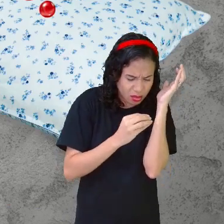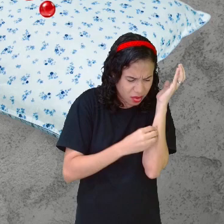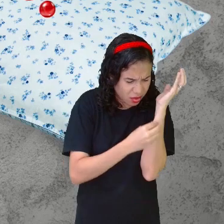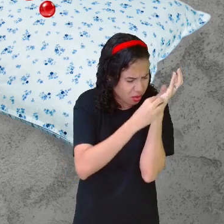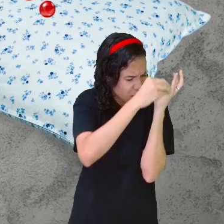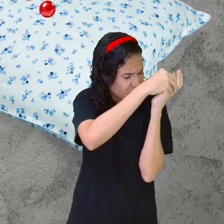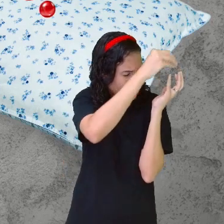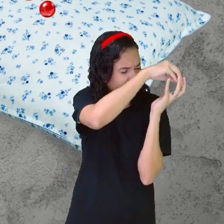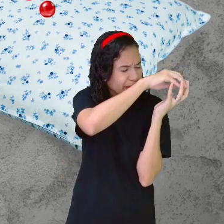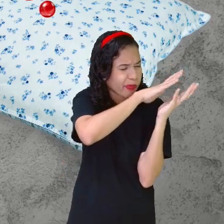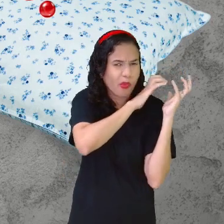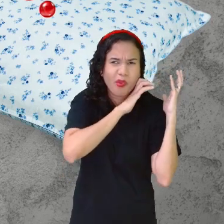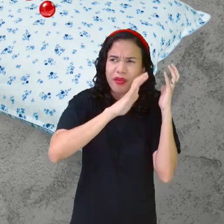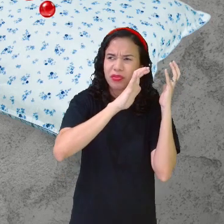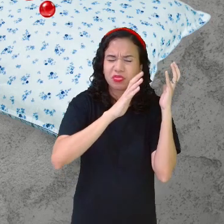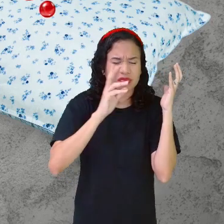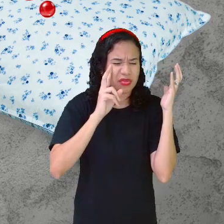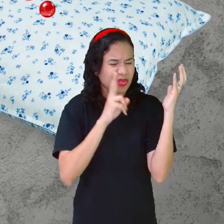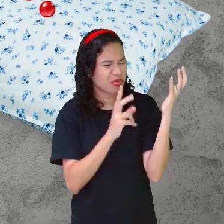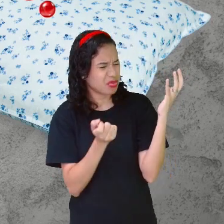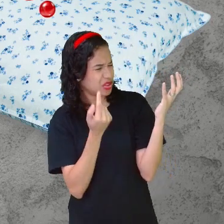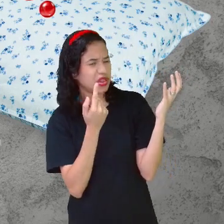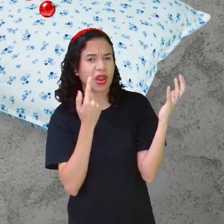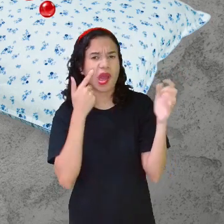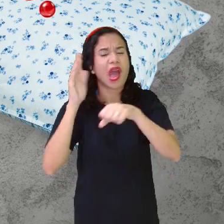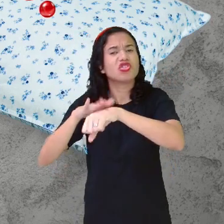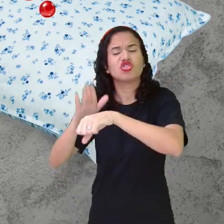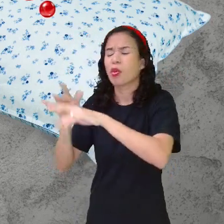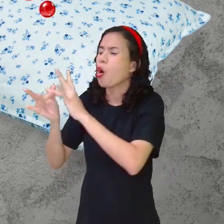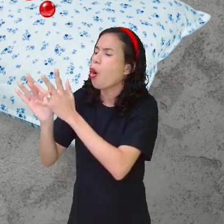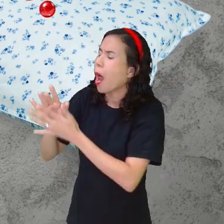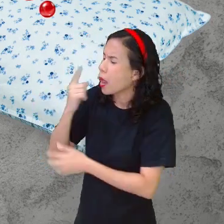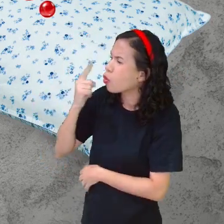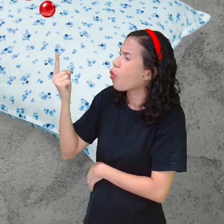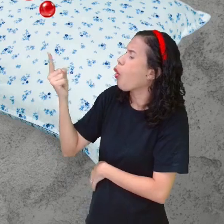escuras. Ela achou aquilo muito estranho e chamou Jordão para ver.